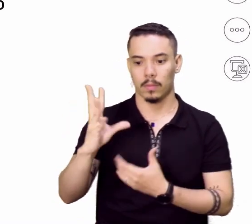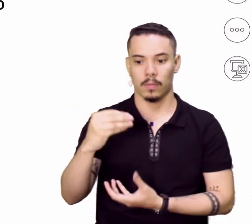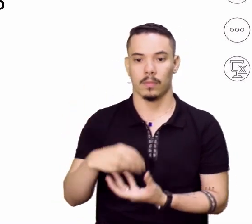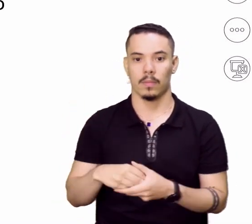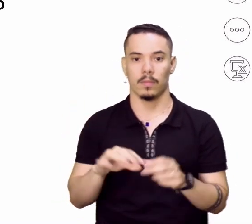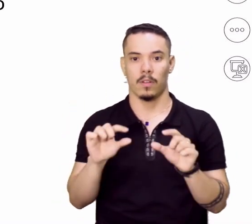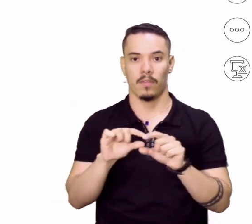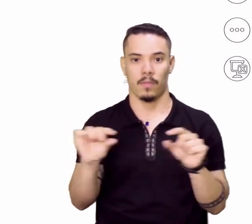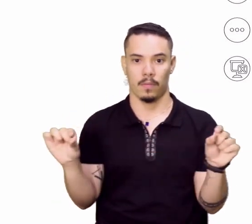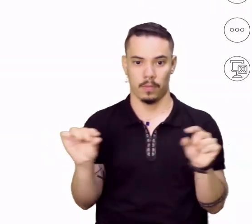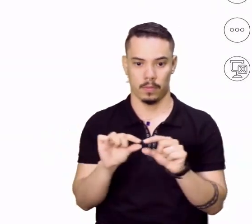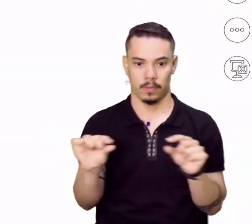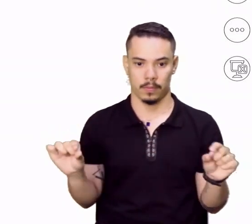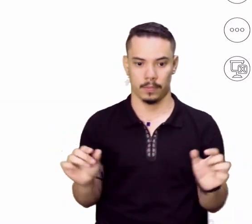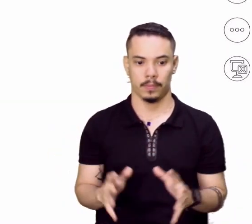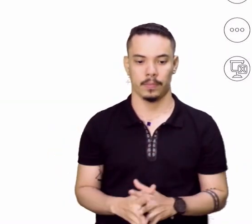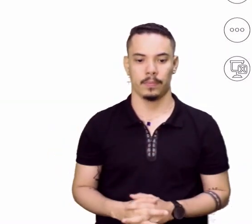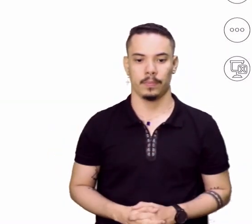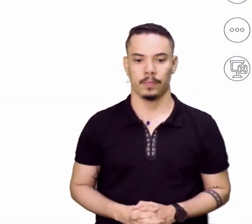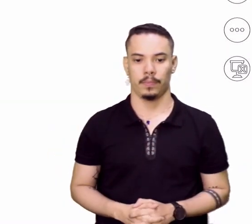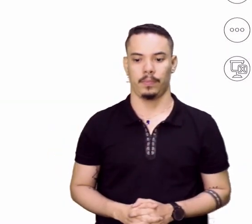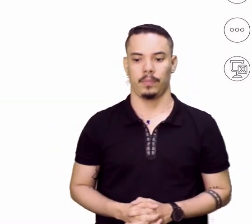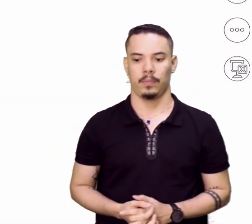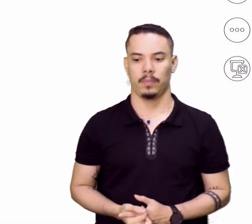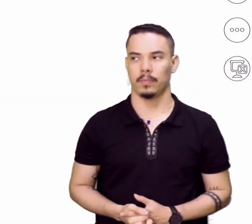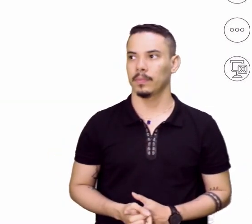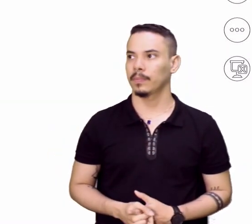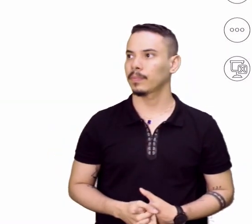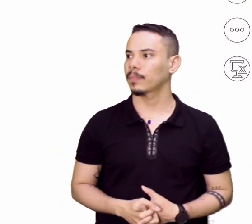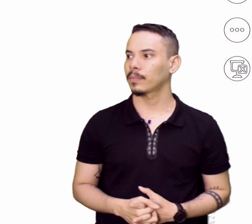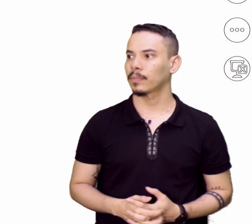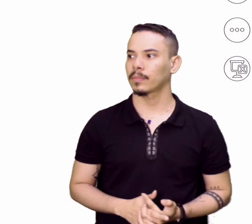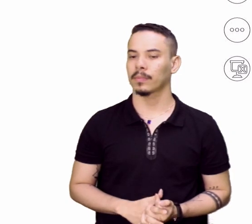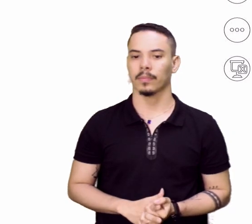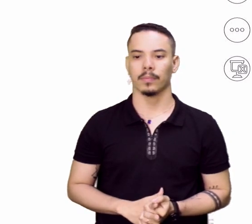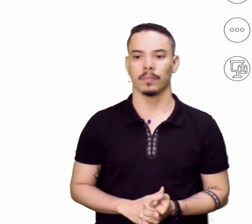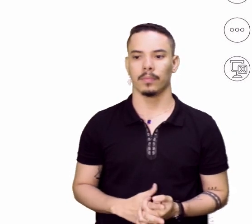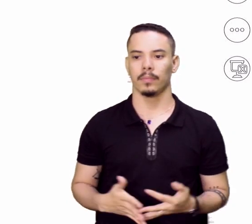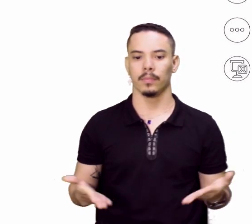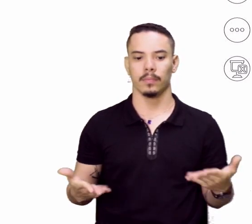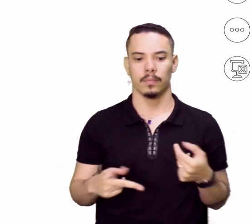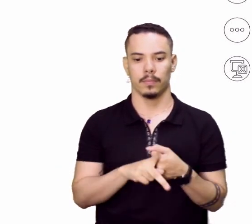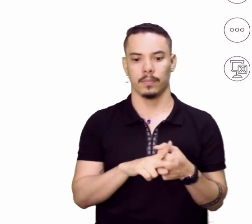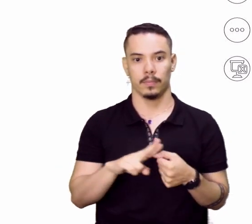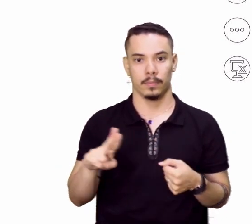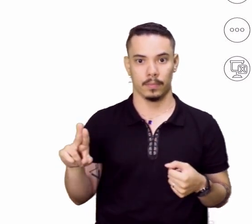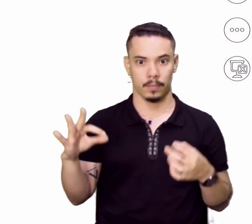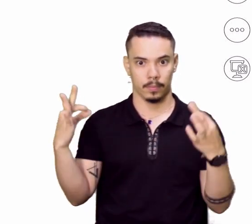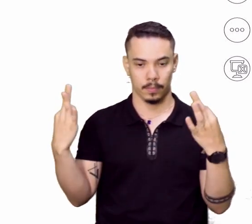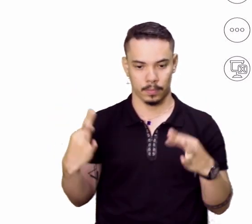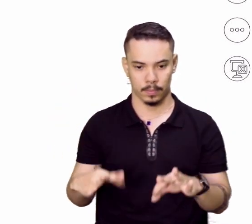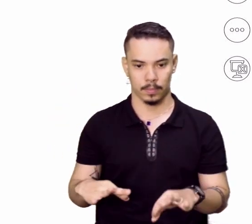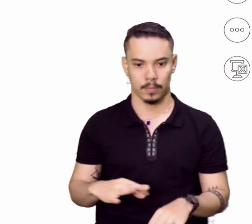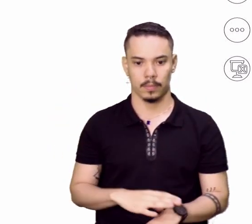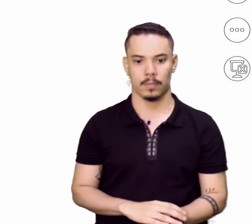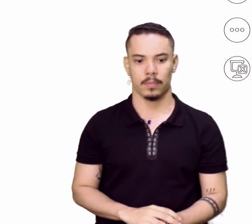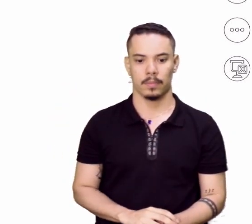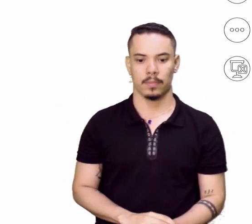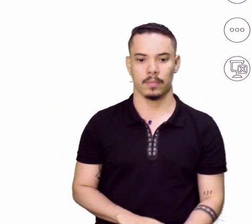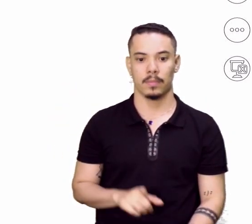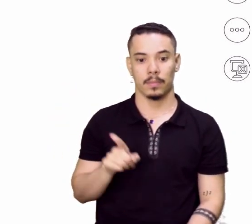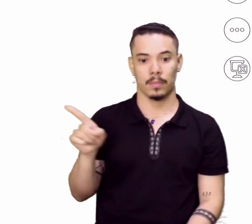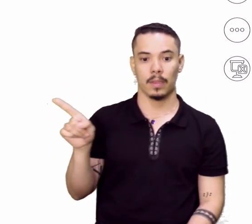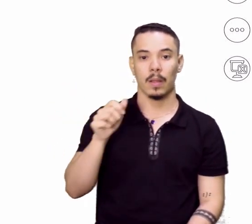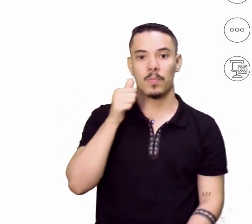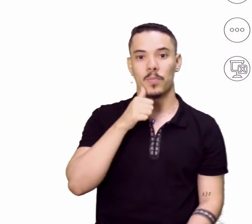frase. Vamos passar e começar a falar sobre os pronomes relativos de fato. Então, essa aqui é a Jean, que a gente